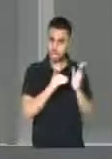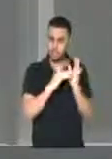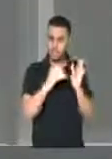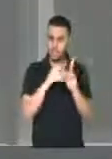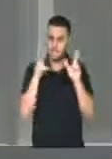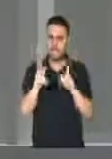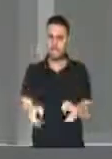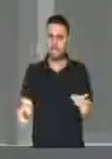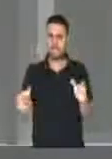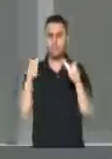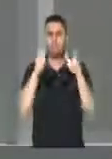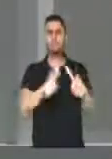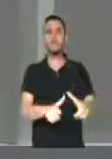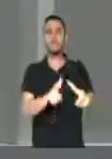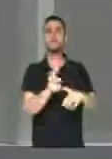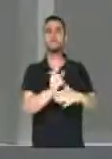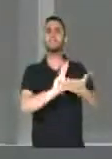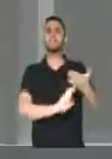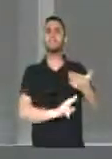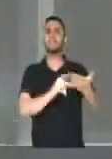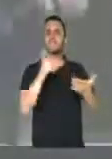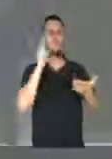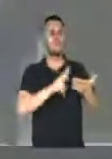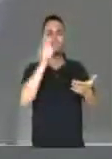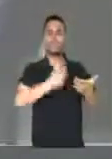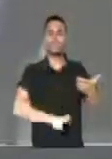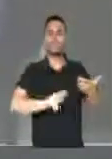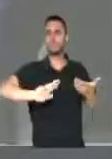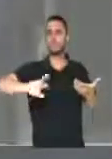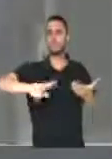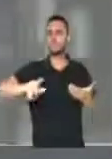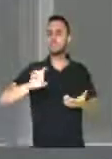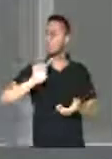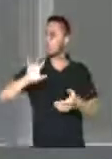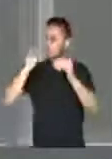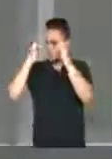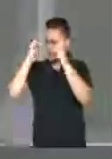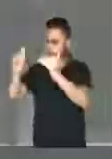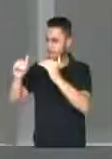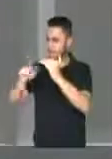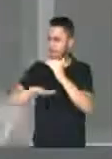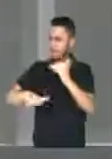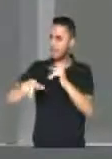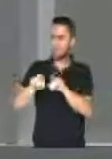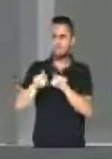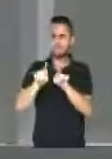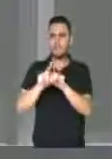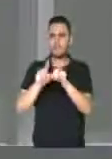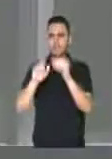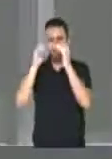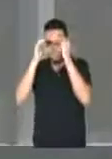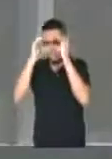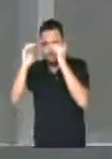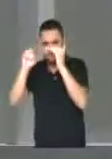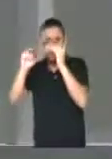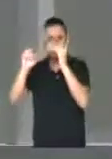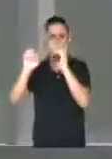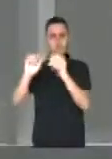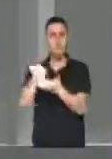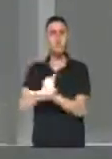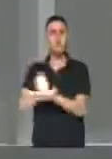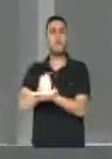como casa revisora, e não apenas se submetendo, se vergando à atitude imperial